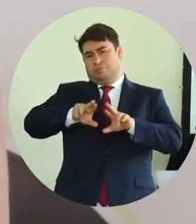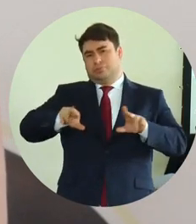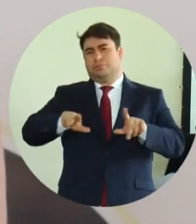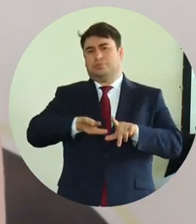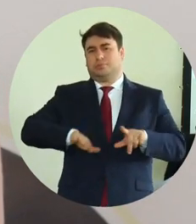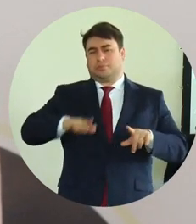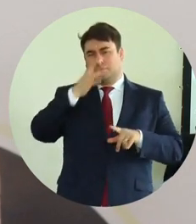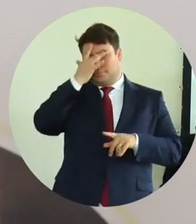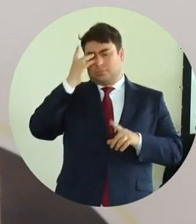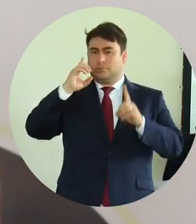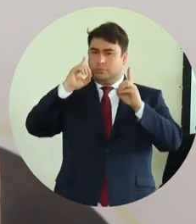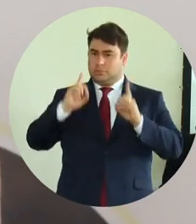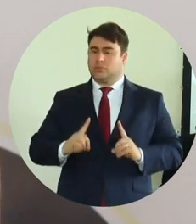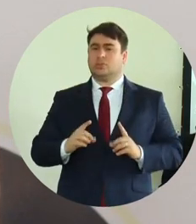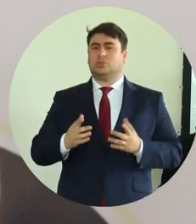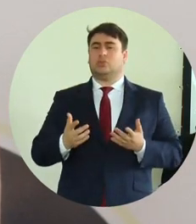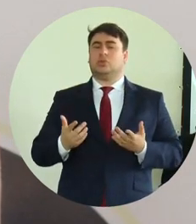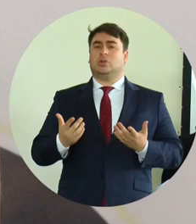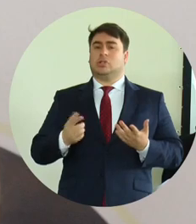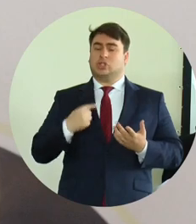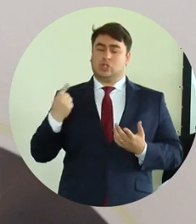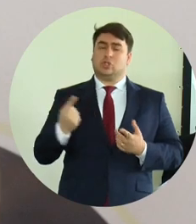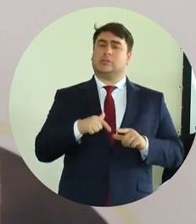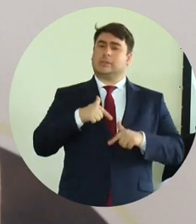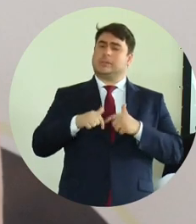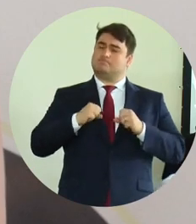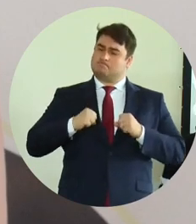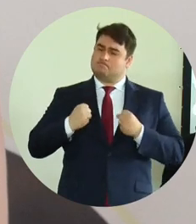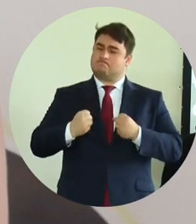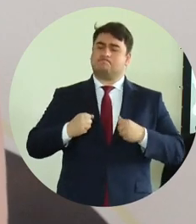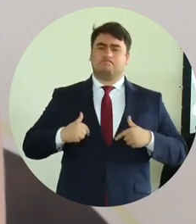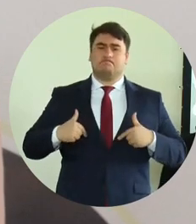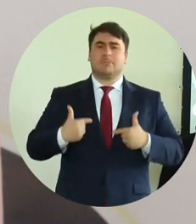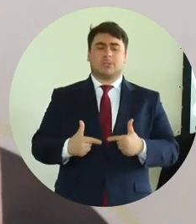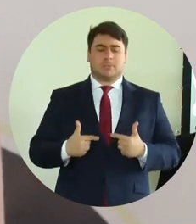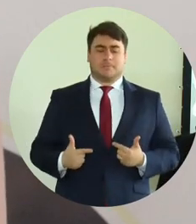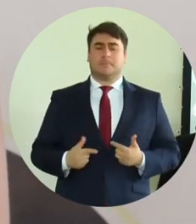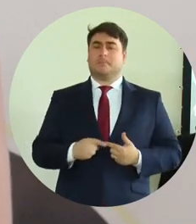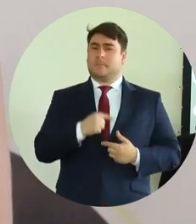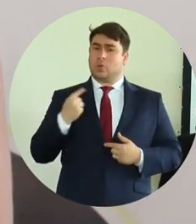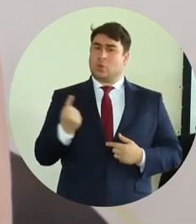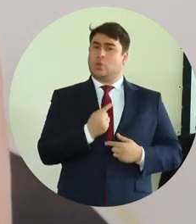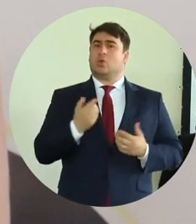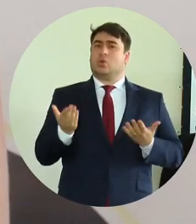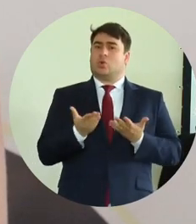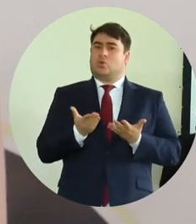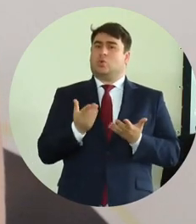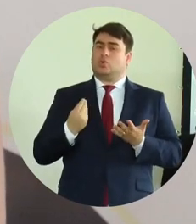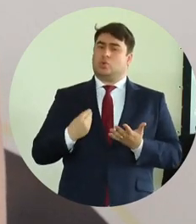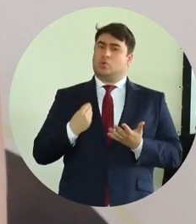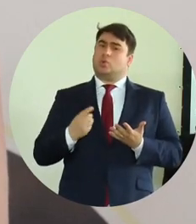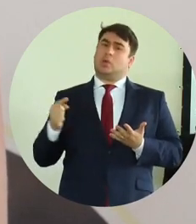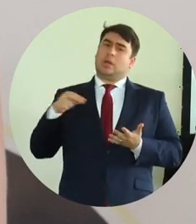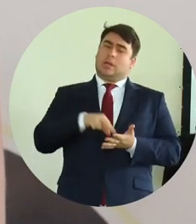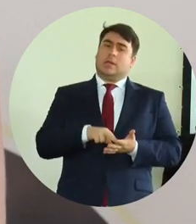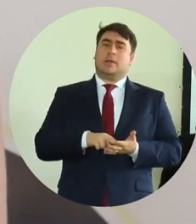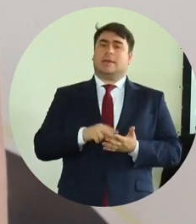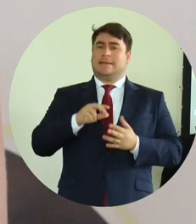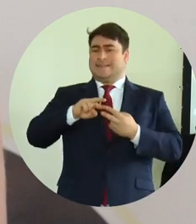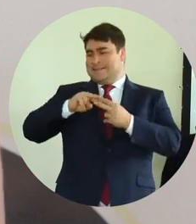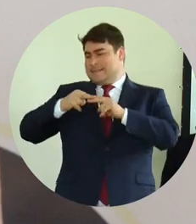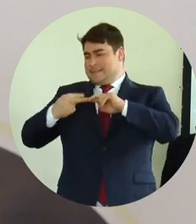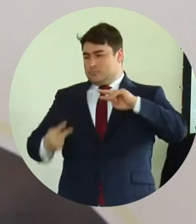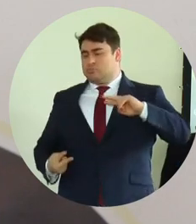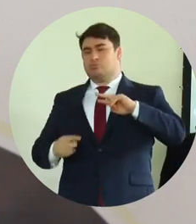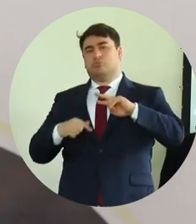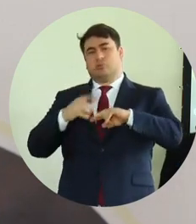nossas pessoas e a gente trabalha muito forte para isso. E a gente não estaria aqui se isso não fosse DNA